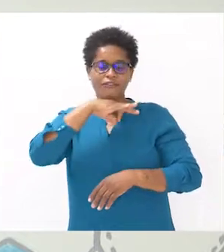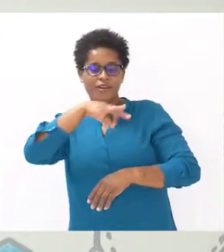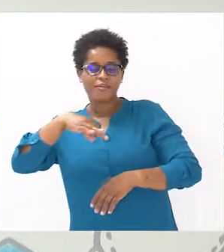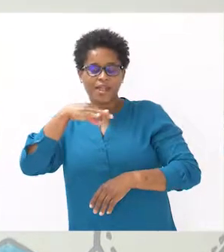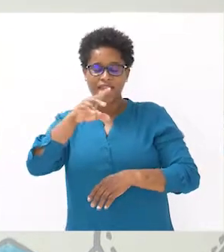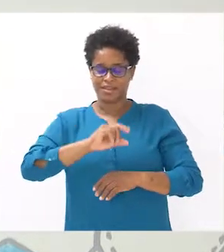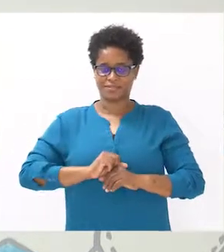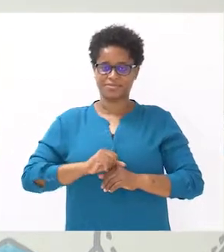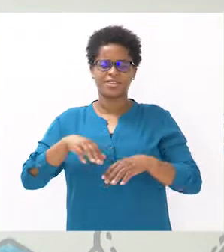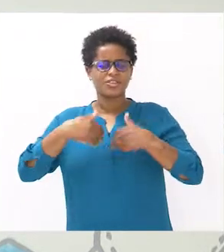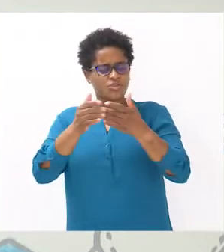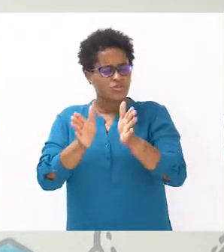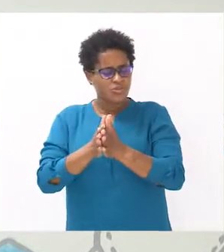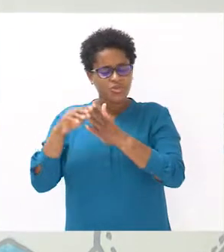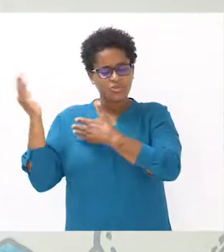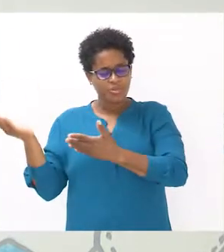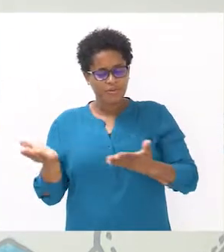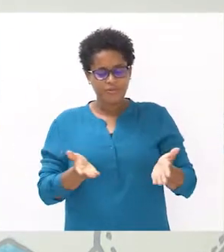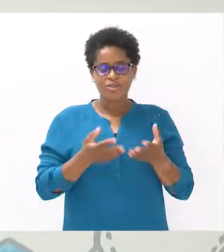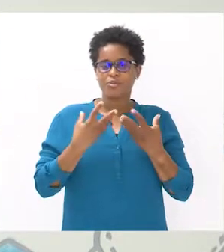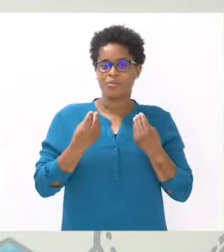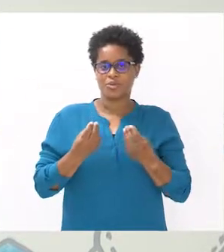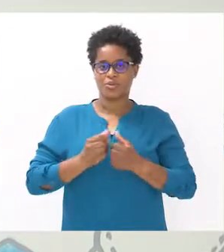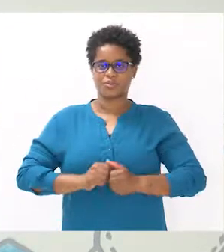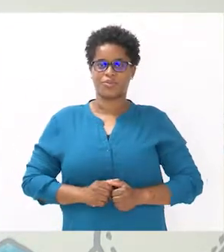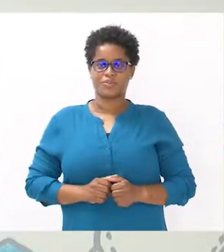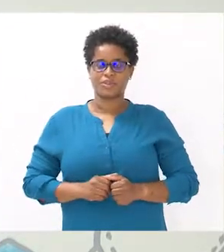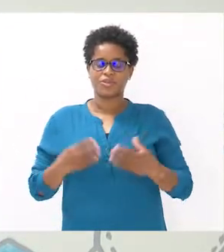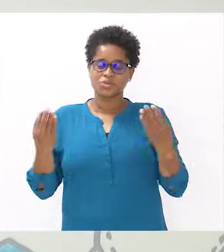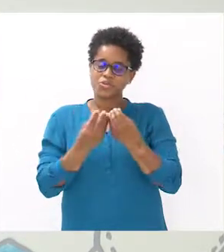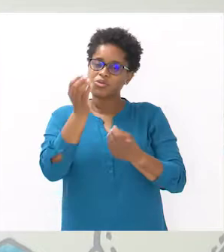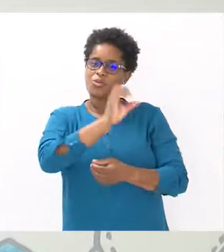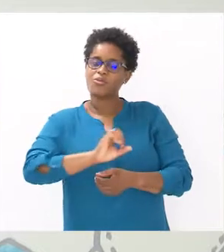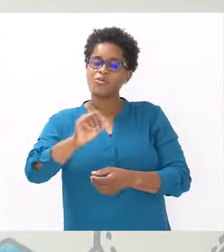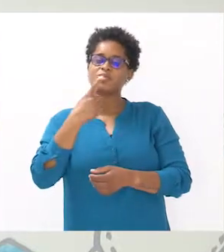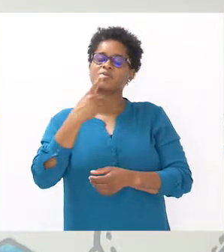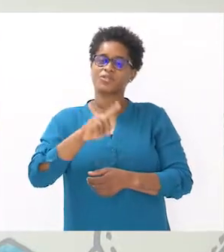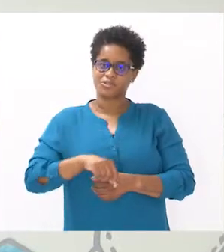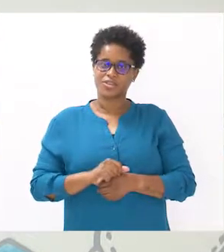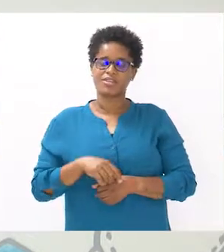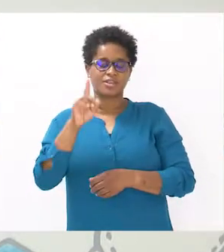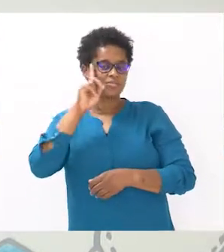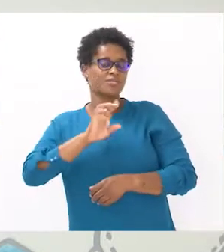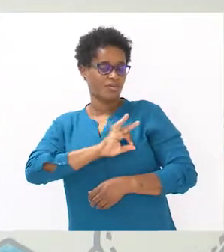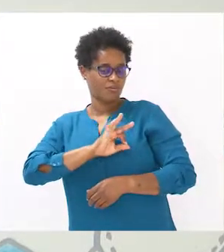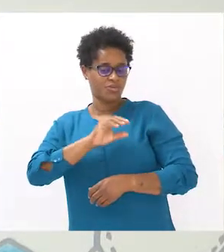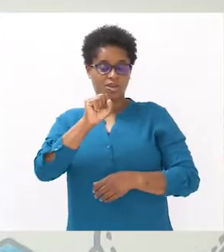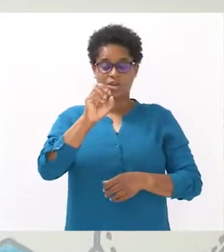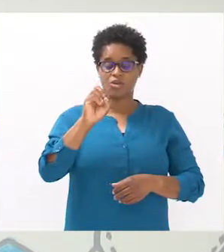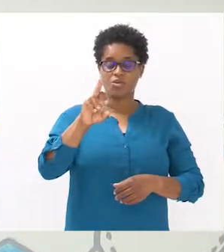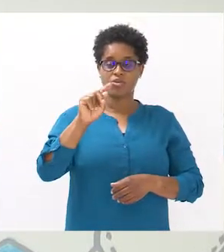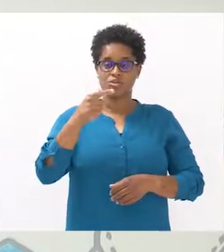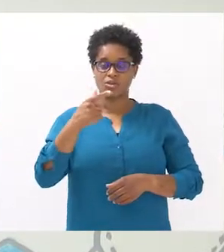familiares. Sejam todos muito bem-vindos. Convosco novamente a professora Gorete Cruz